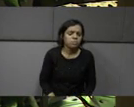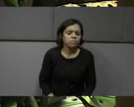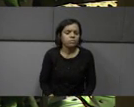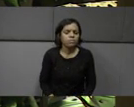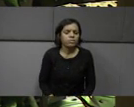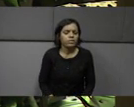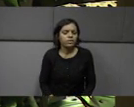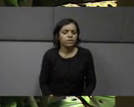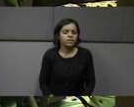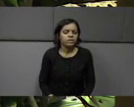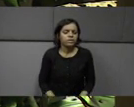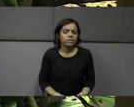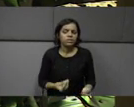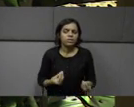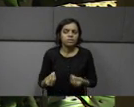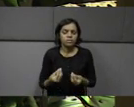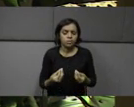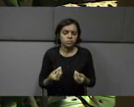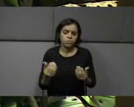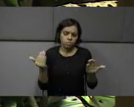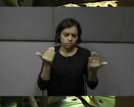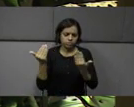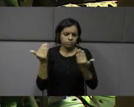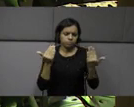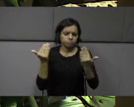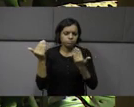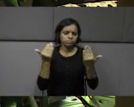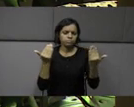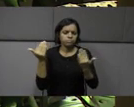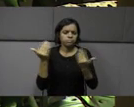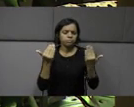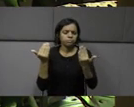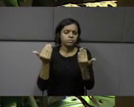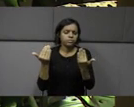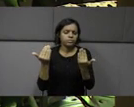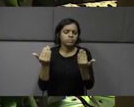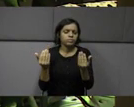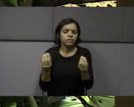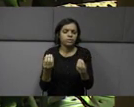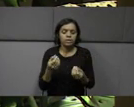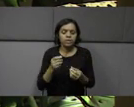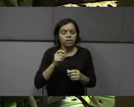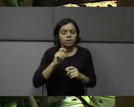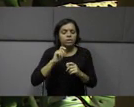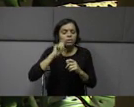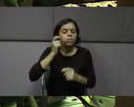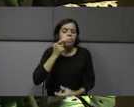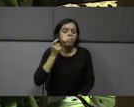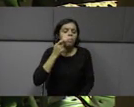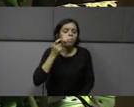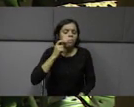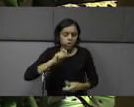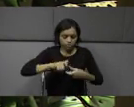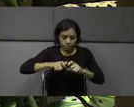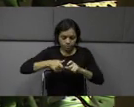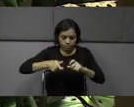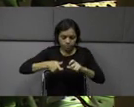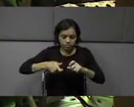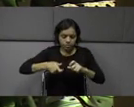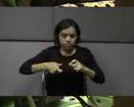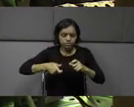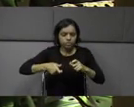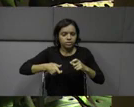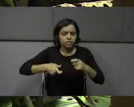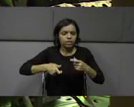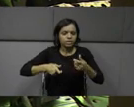pegar esses dois comparativos né porque eu jogo a bolinha de papel a bolinha de chiclete é no